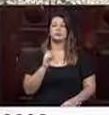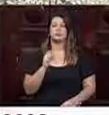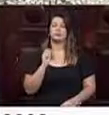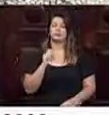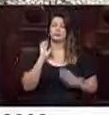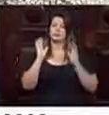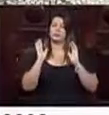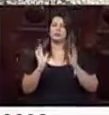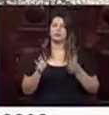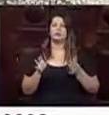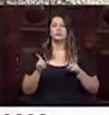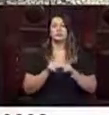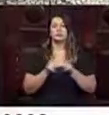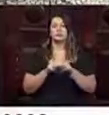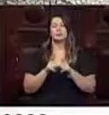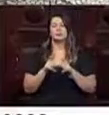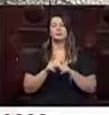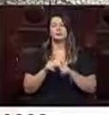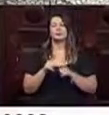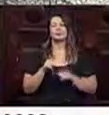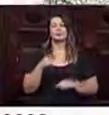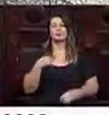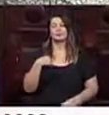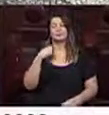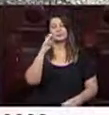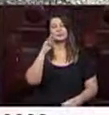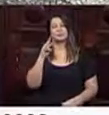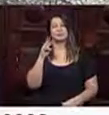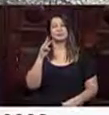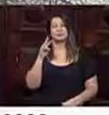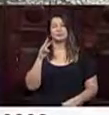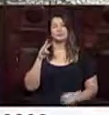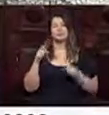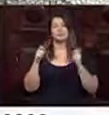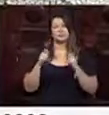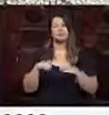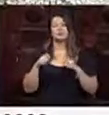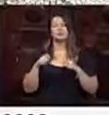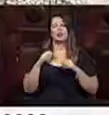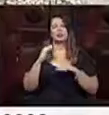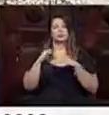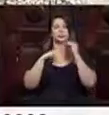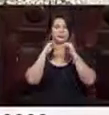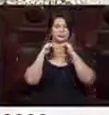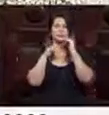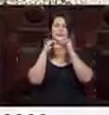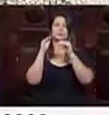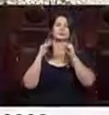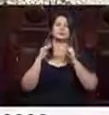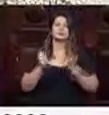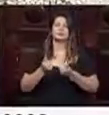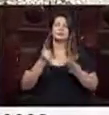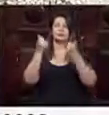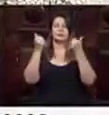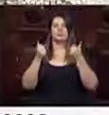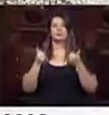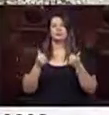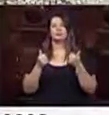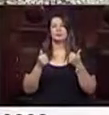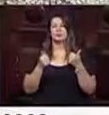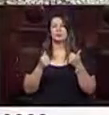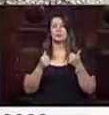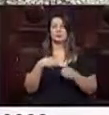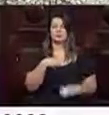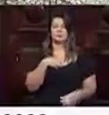partida eu não vejo que seja algo que não possa ser aperfeiçoado, modificado, de maneira que não...